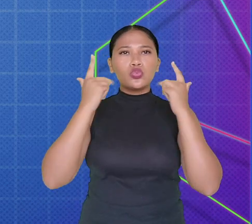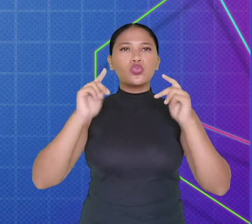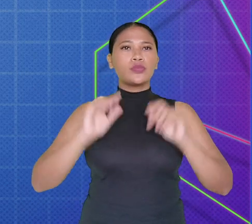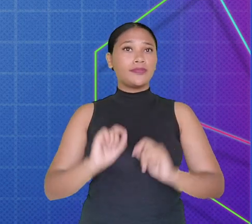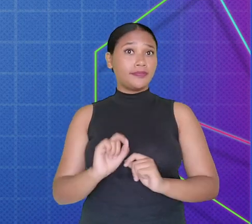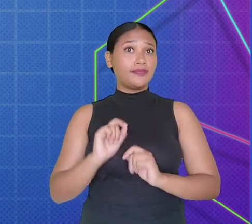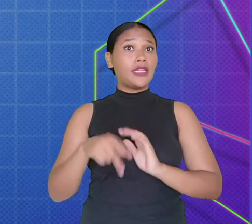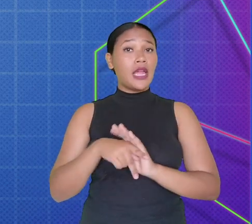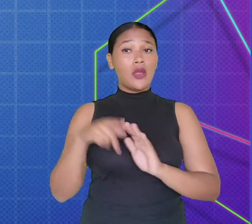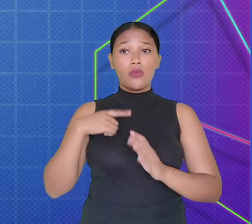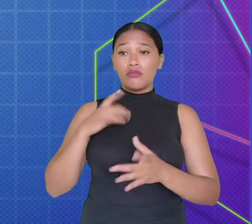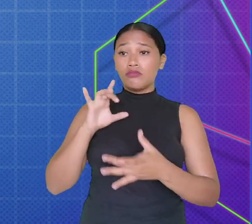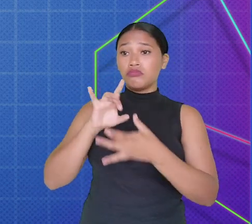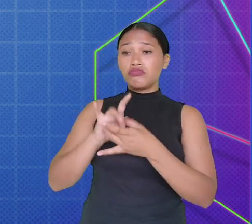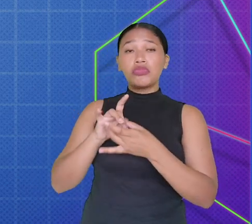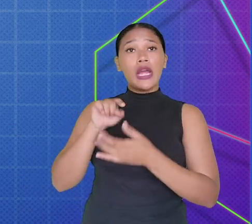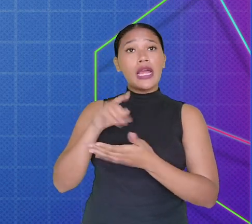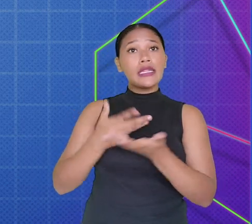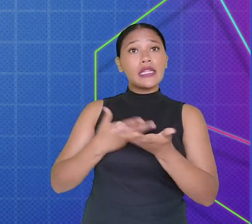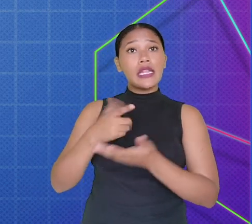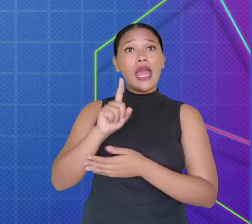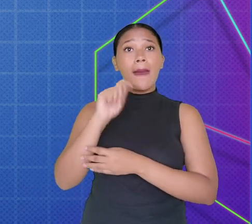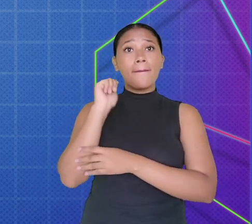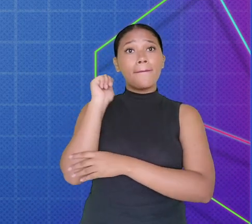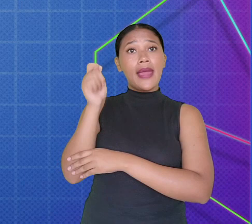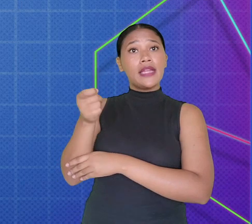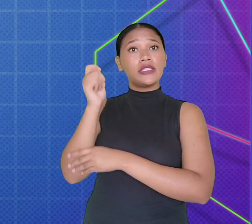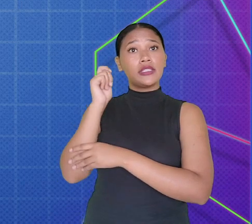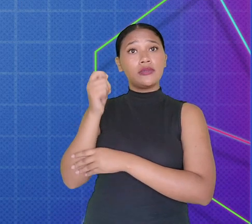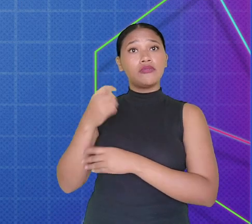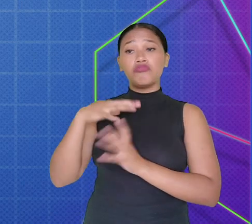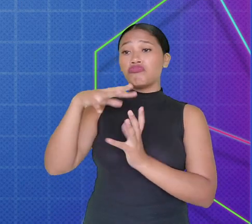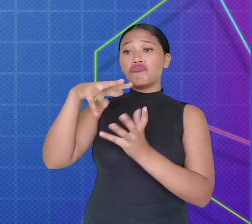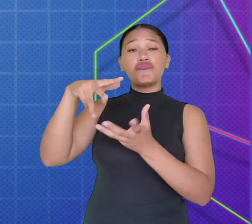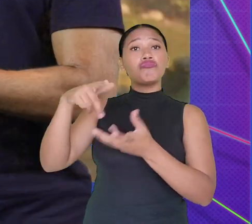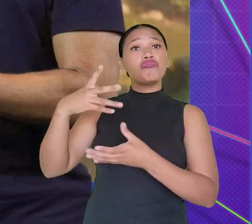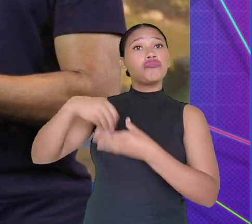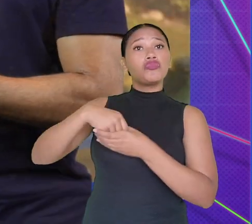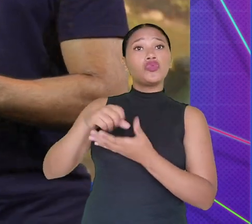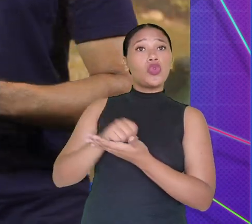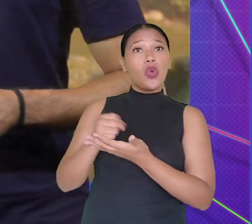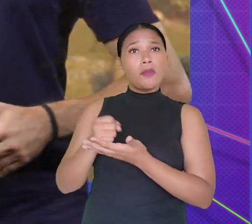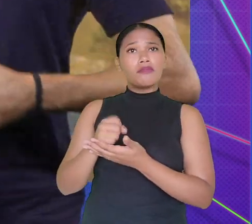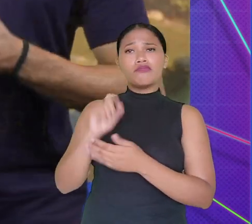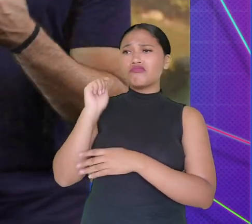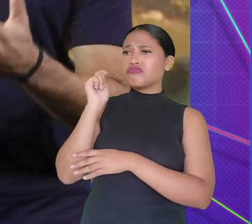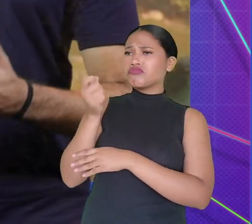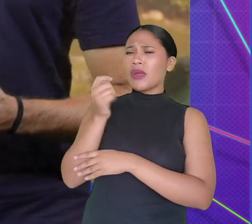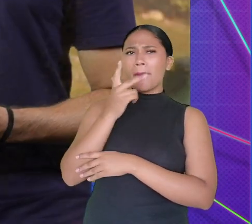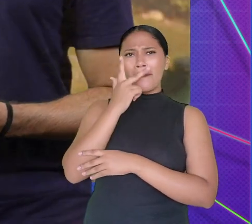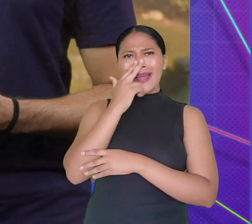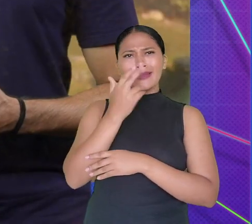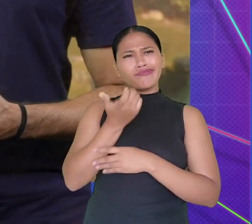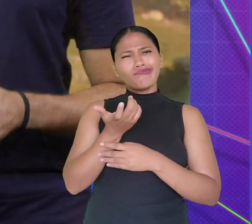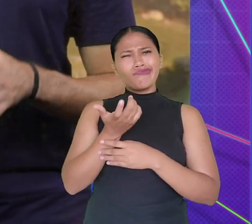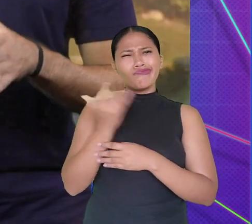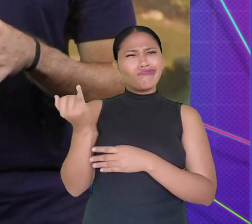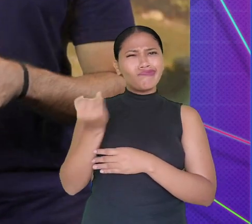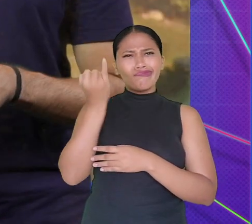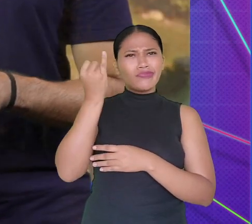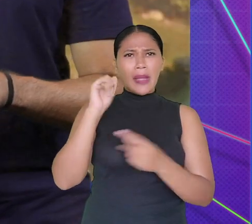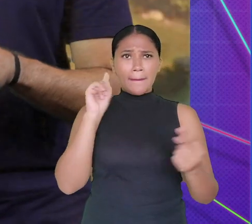Interações orgânicas. Um exemplo de interação orgânica pode ser a pesca em um jogo de mundo aberto. Embora a pesca possa ser uma